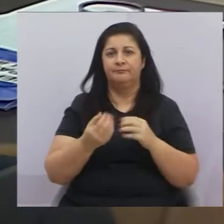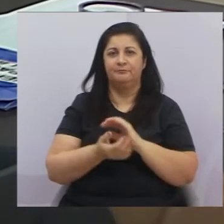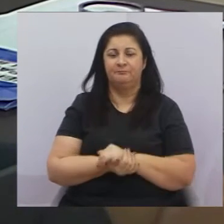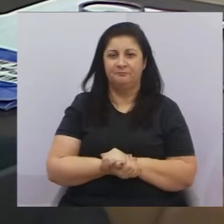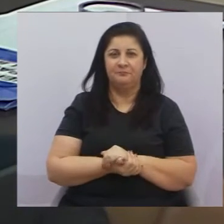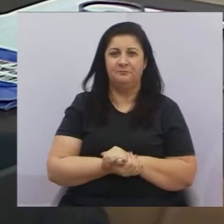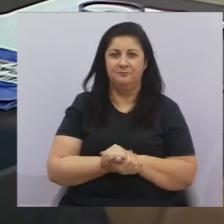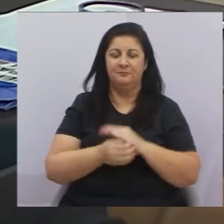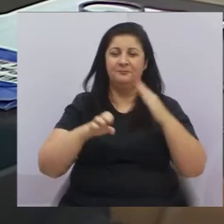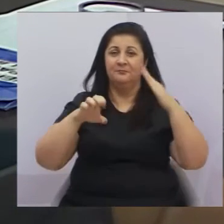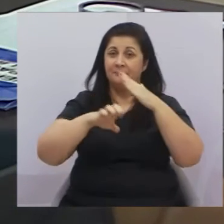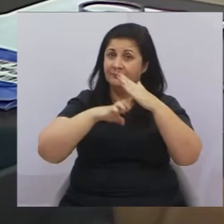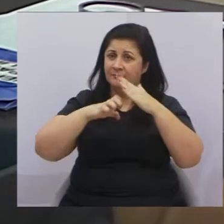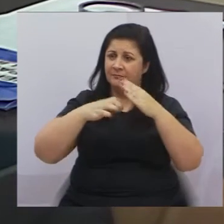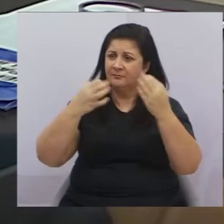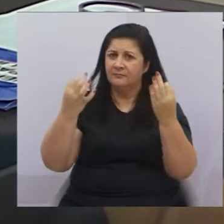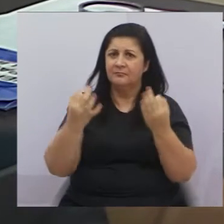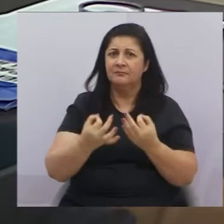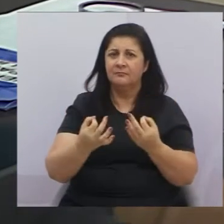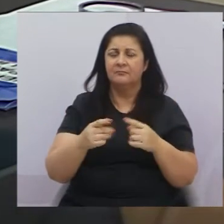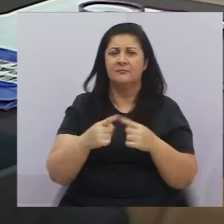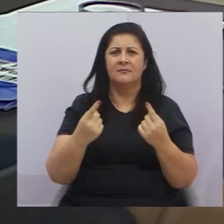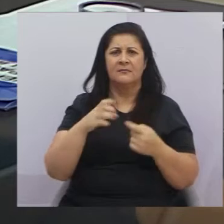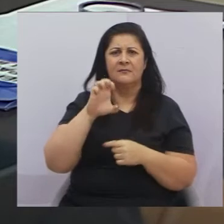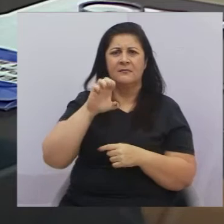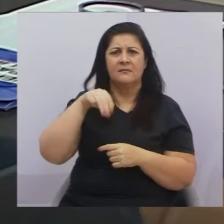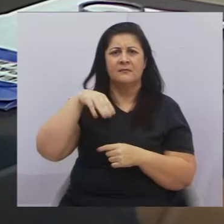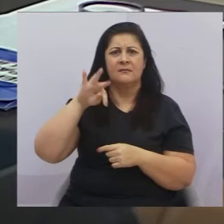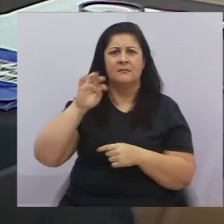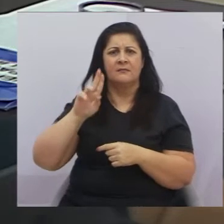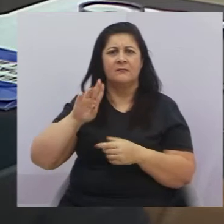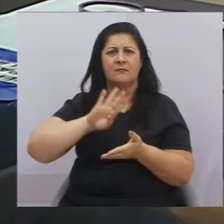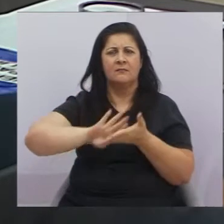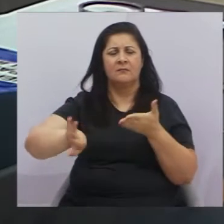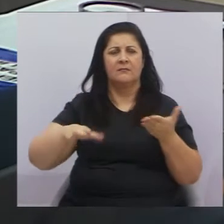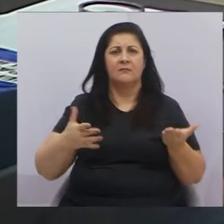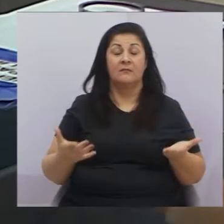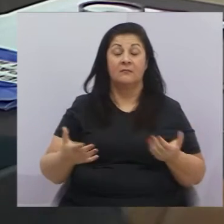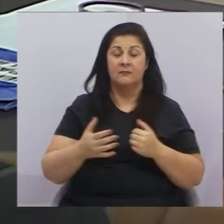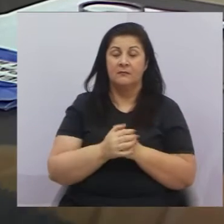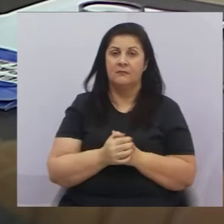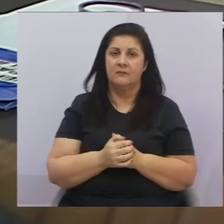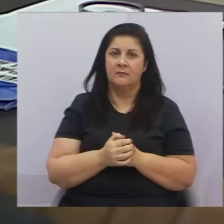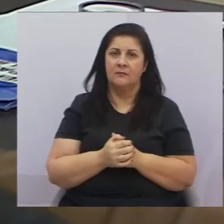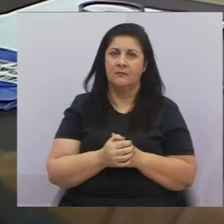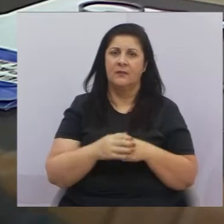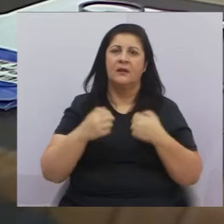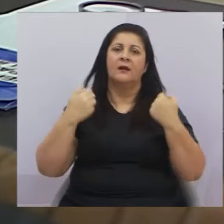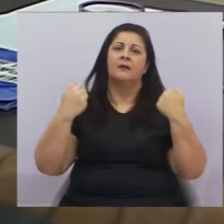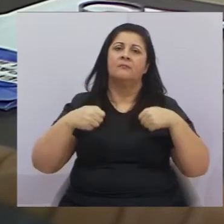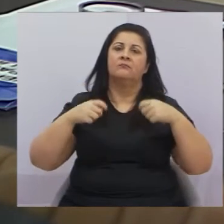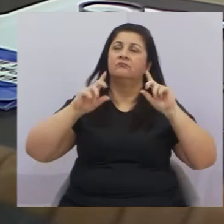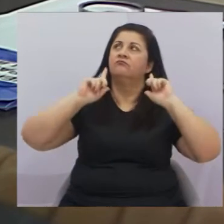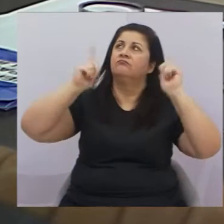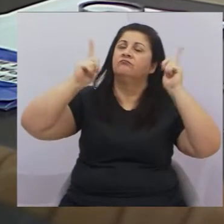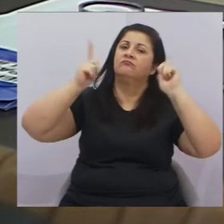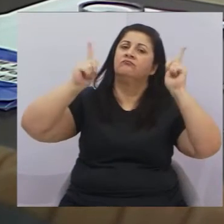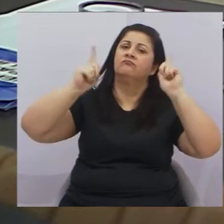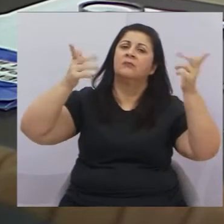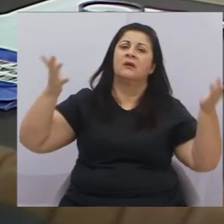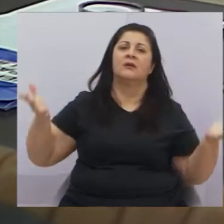A empresa está certa, só que a MTU mandou tirar. Eu acho que a gente tem que fazer um manifesto do Parque Minha Lua e ir na porta